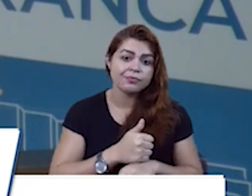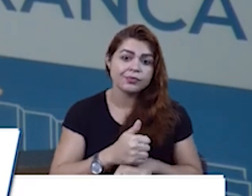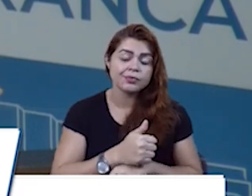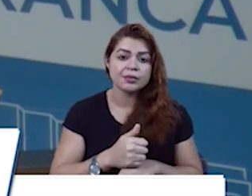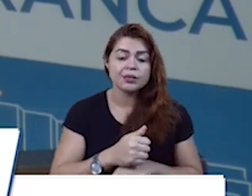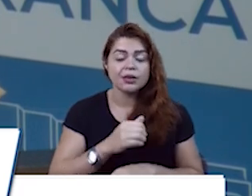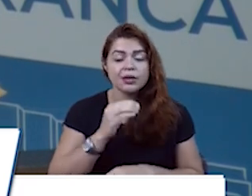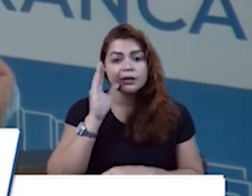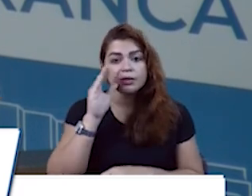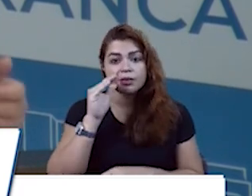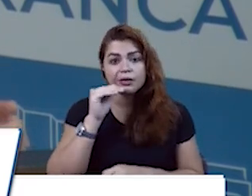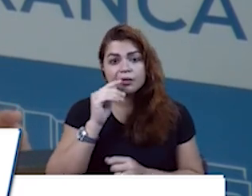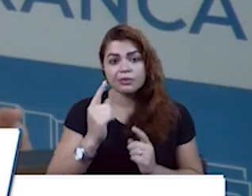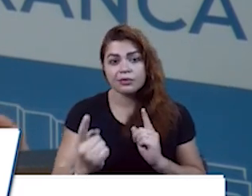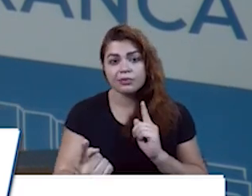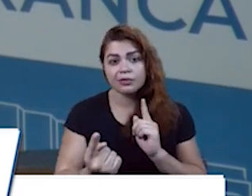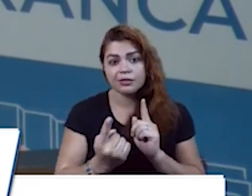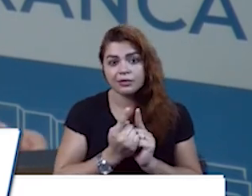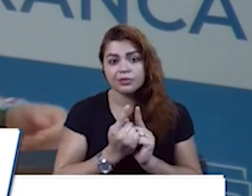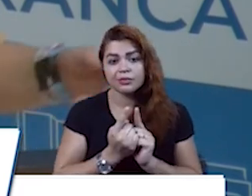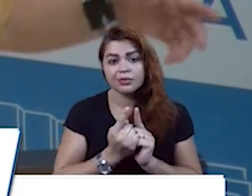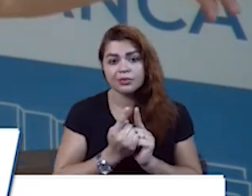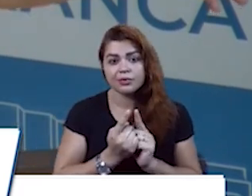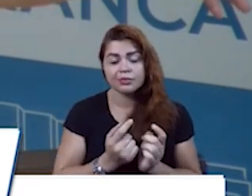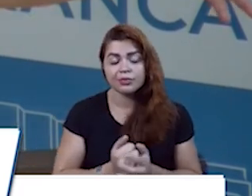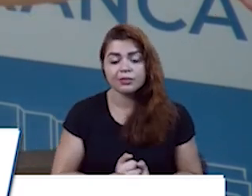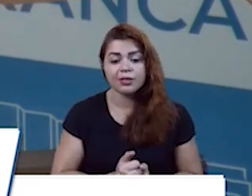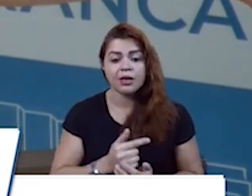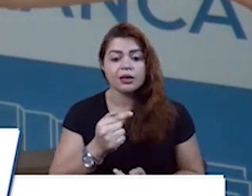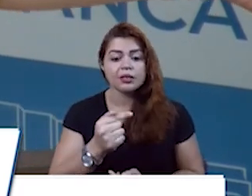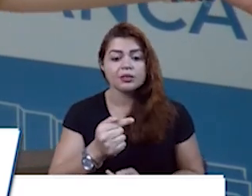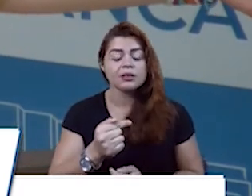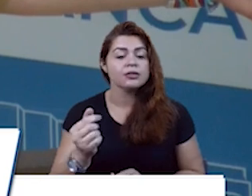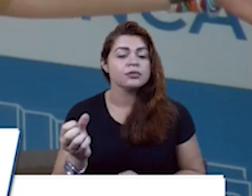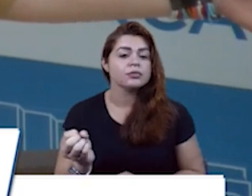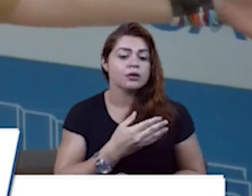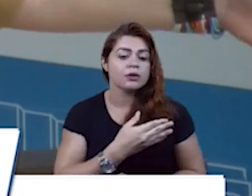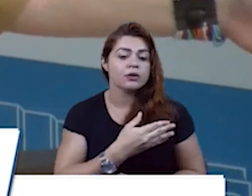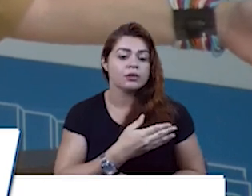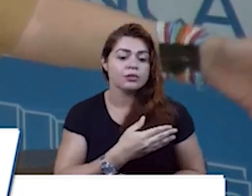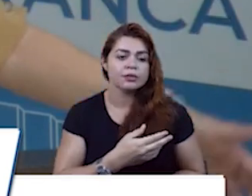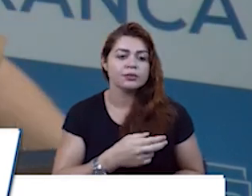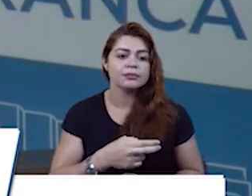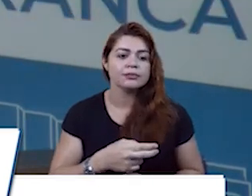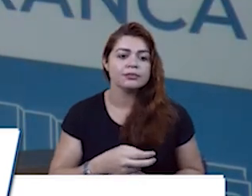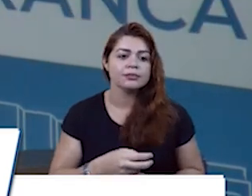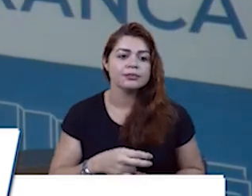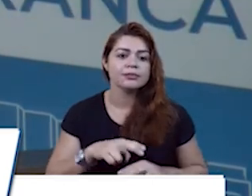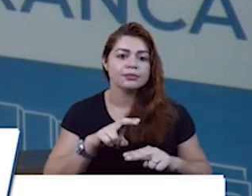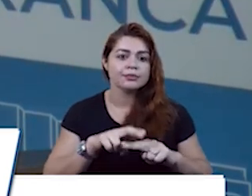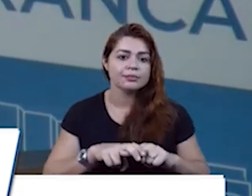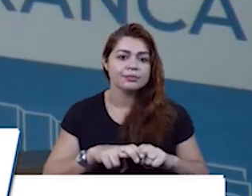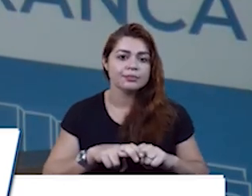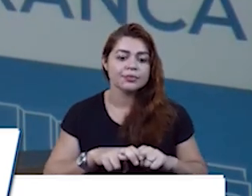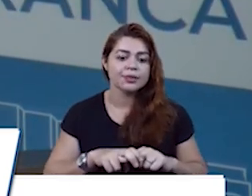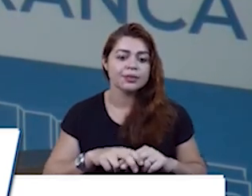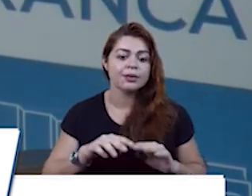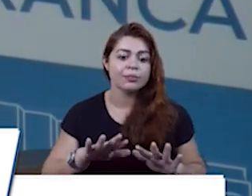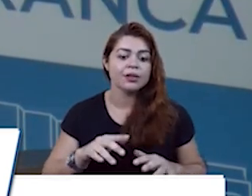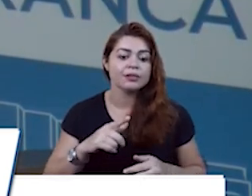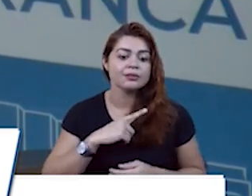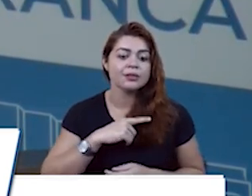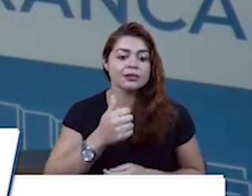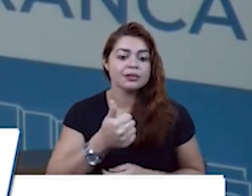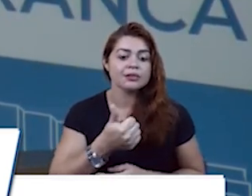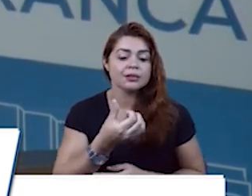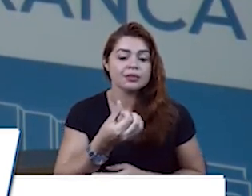160 pessoas trabalhando? Eu fui numa UBS lá do Brasilândia, a moça que estava grávida que